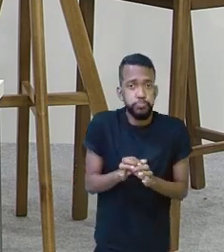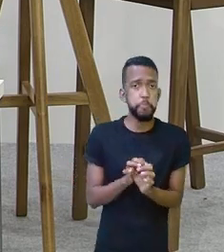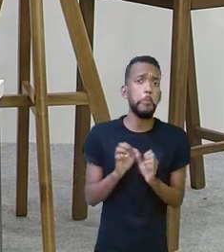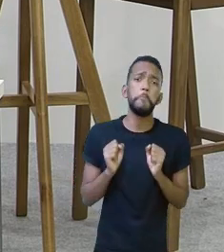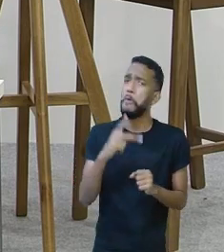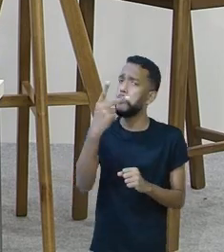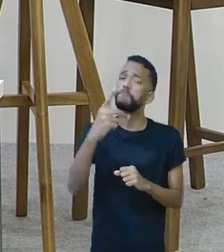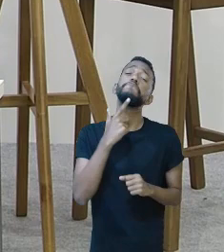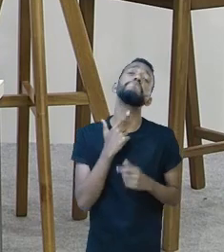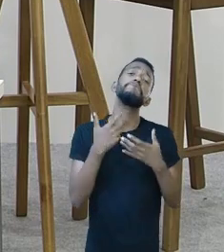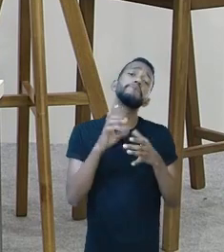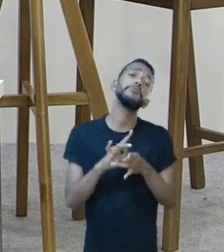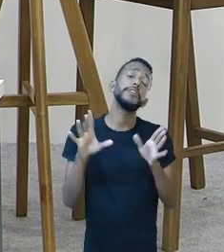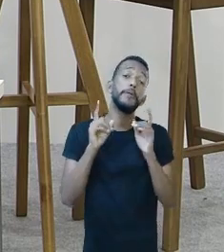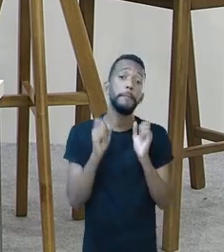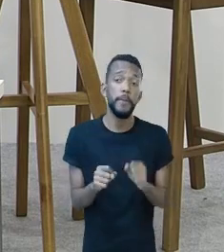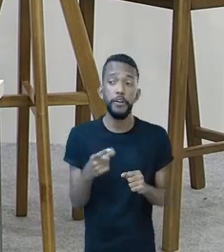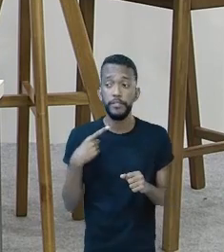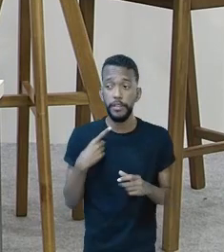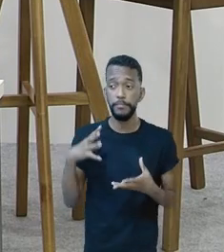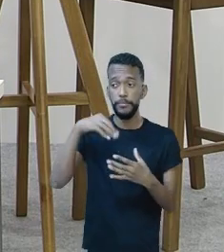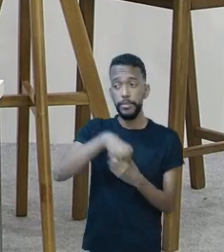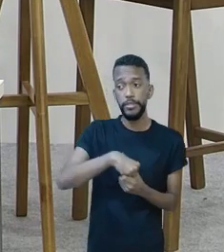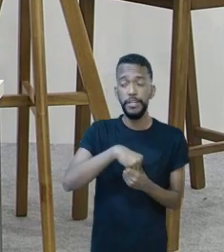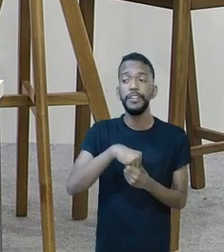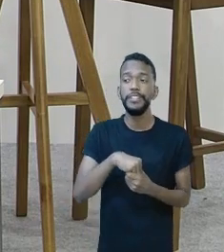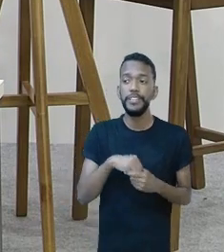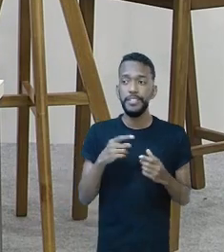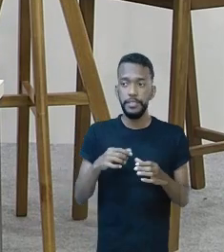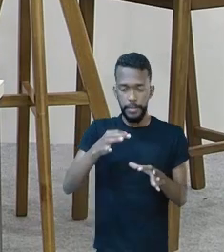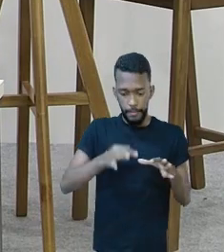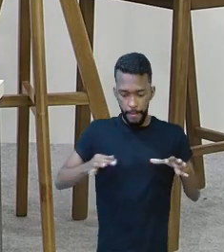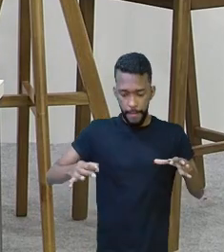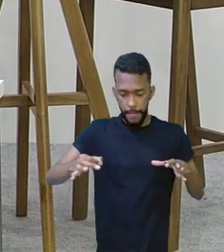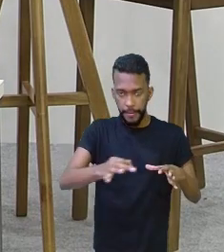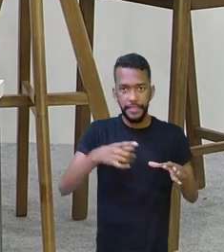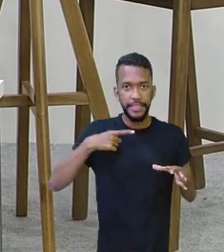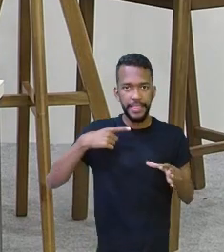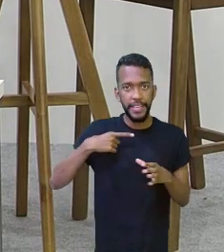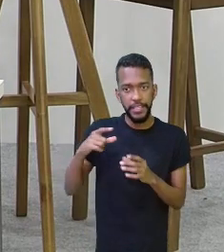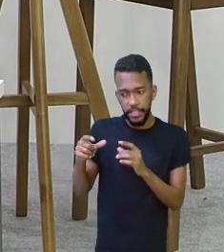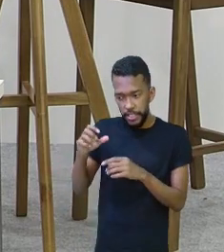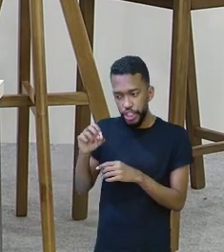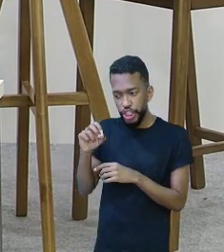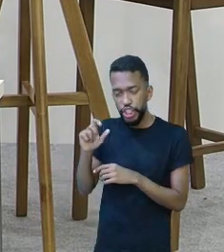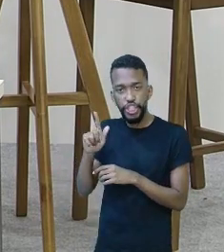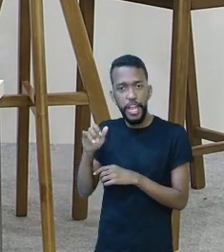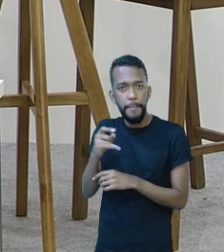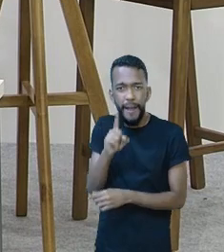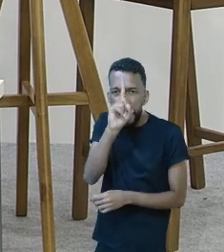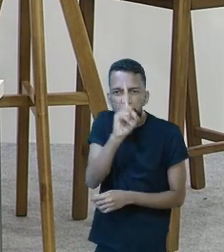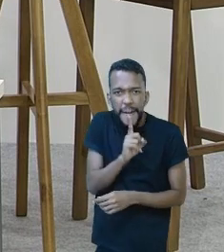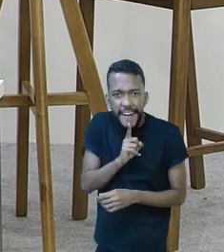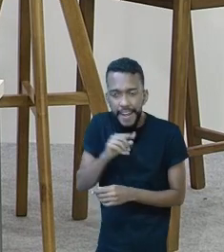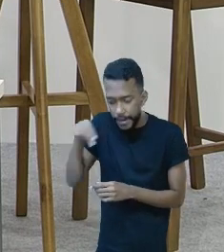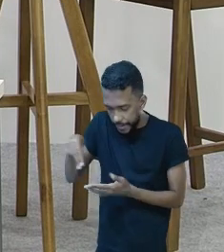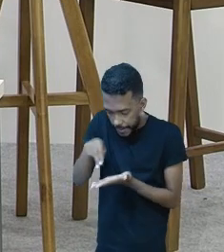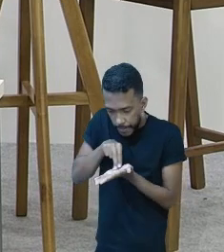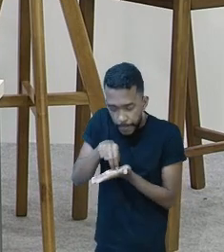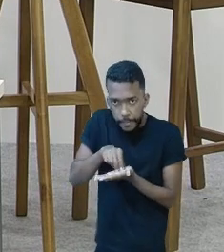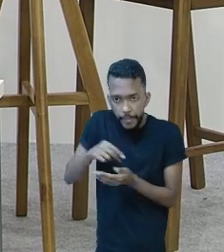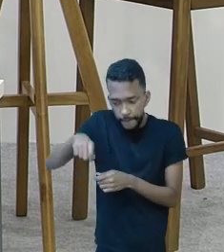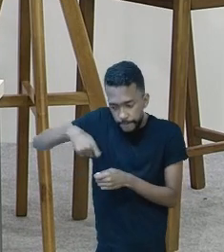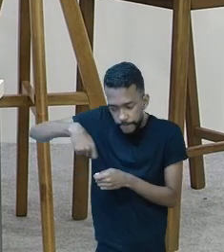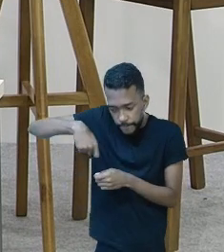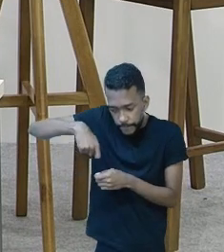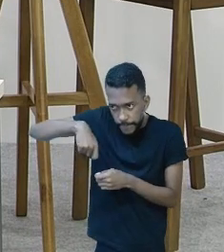conveniente. Vai colocar numa assadeira. Vai pegar a gema do ovo que eu te disse. Mexe um pouquinho